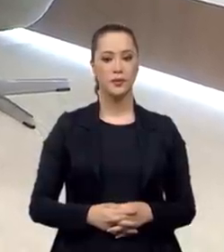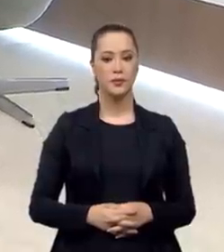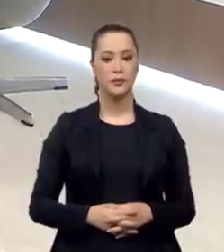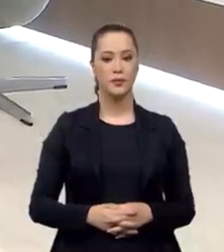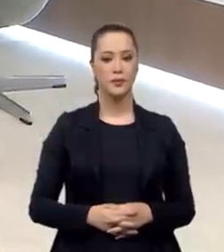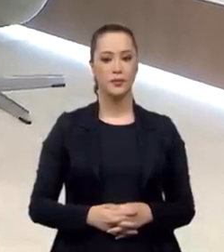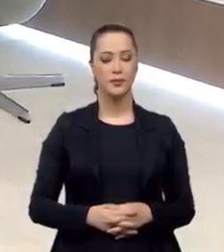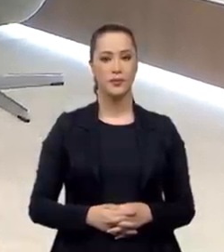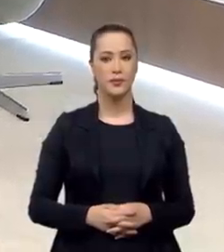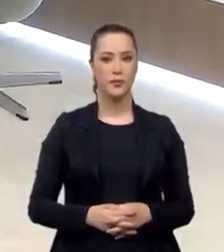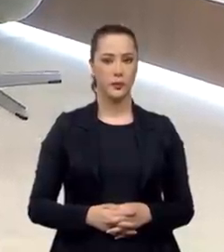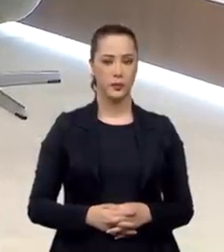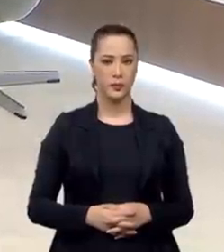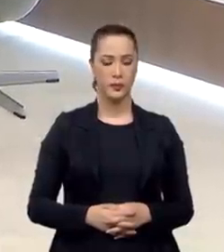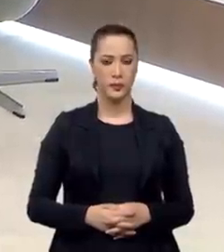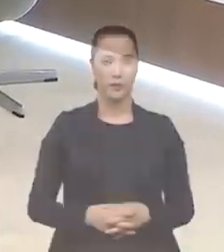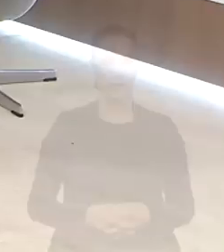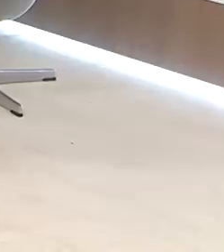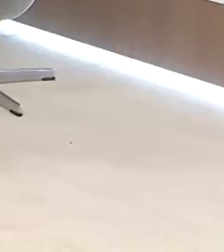Tchau,